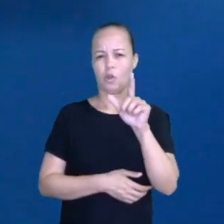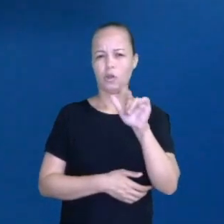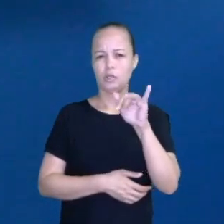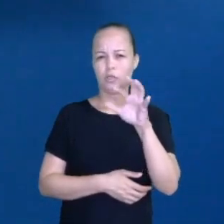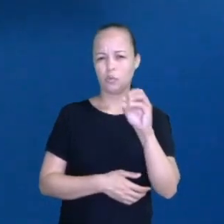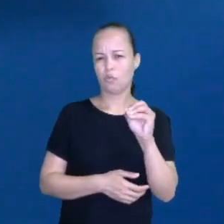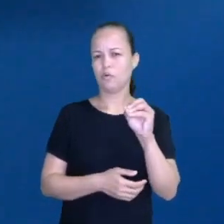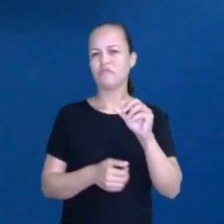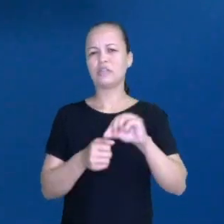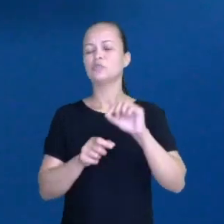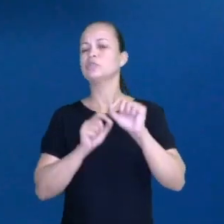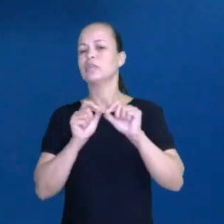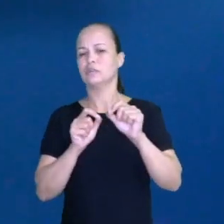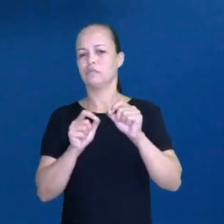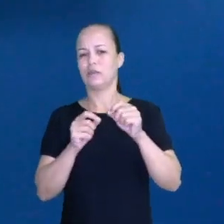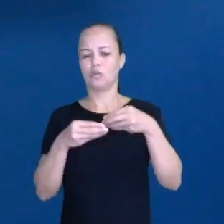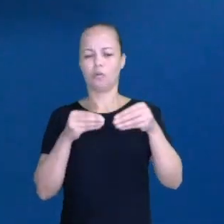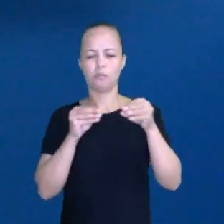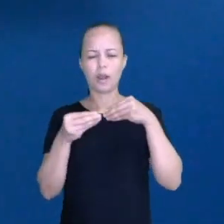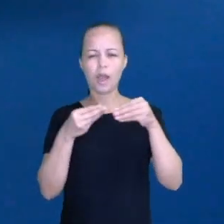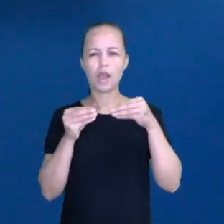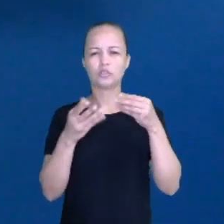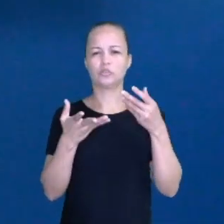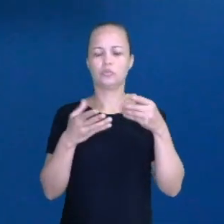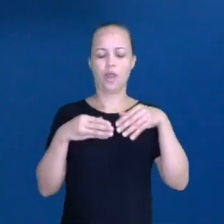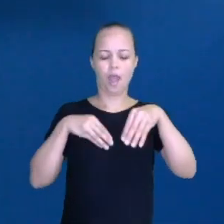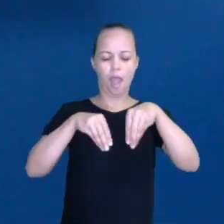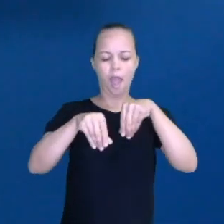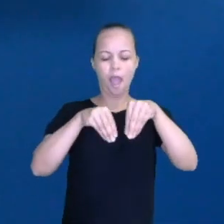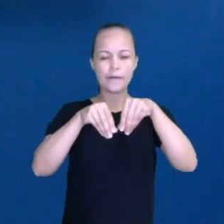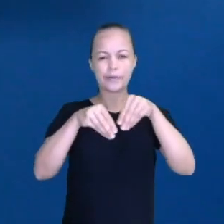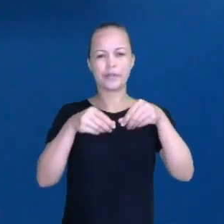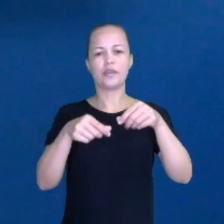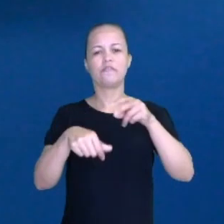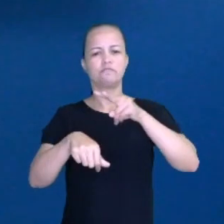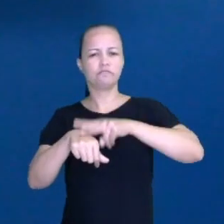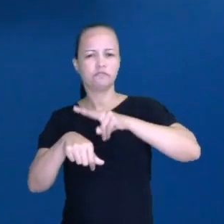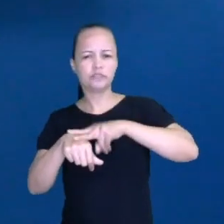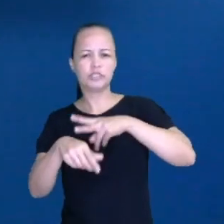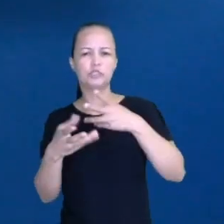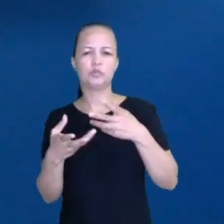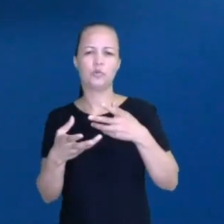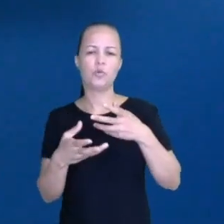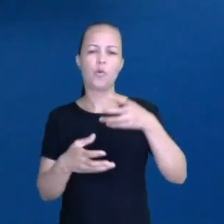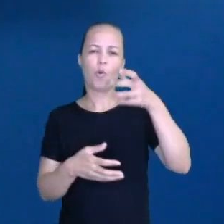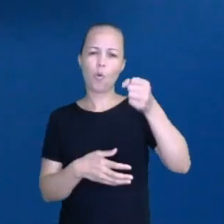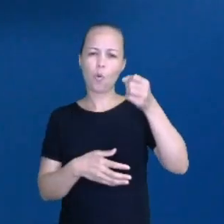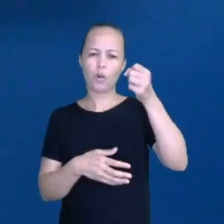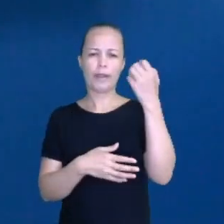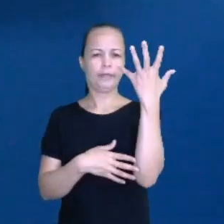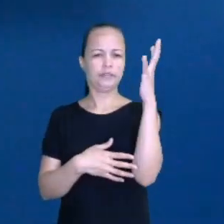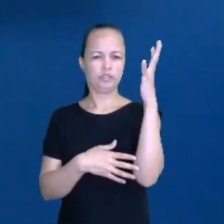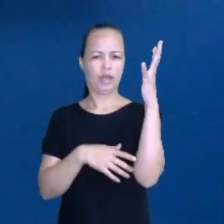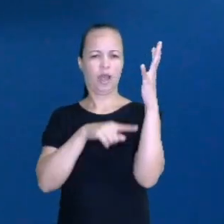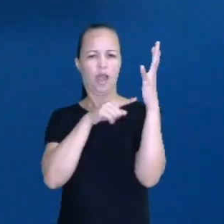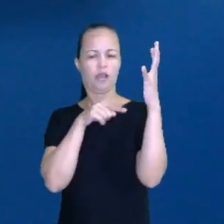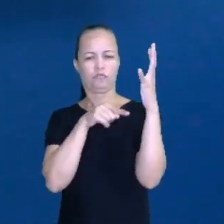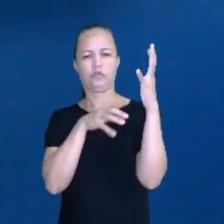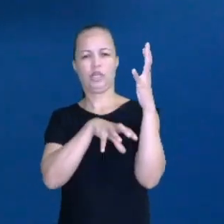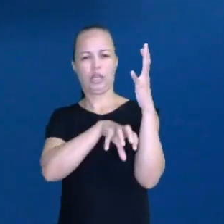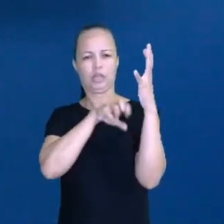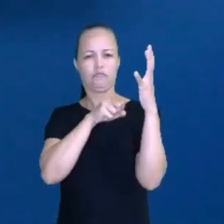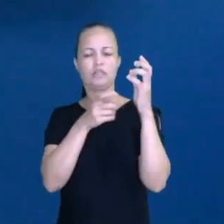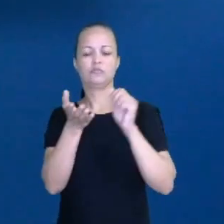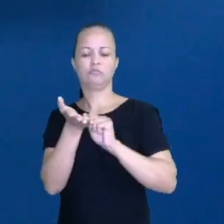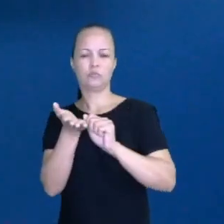plástico, certo? A areia que você tira faz o quê? Faz o vidro. O leite da seringueira faz a borracha. Da